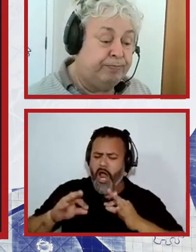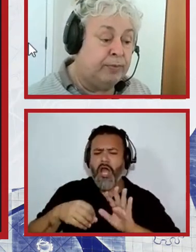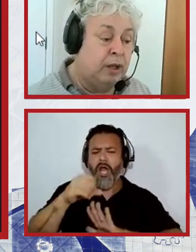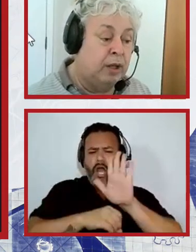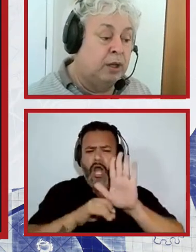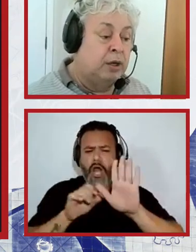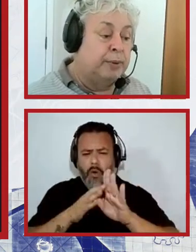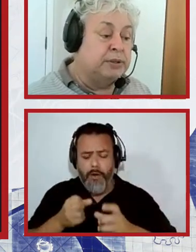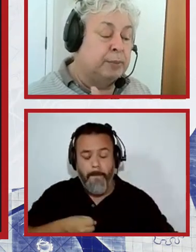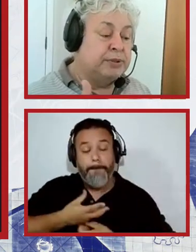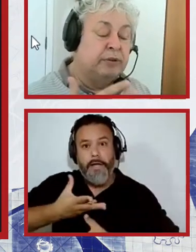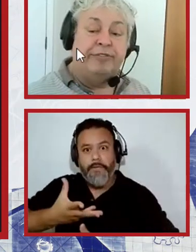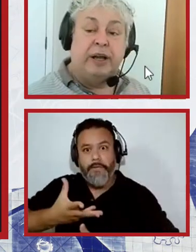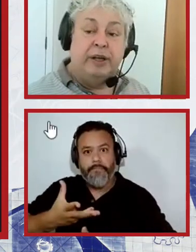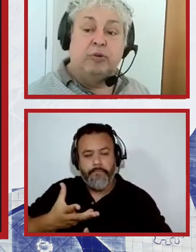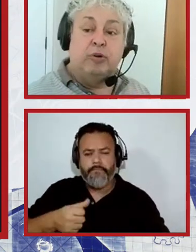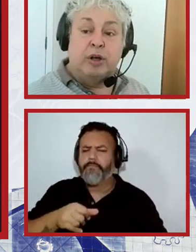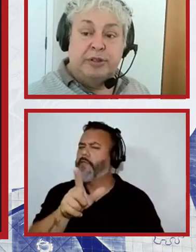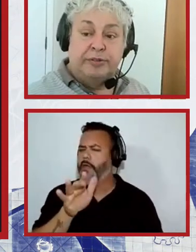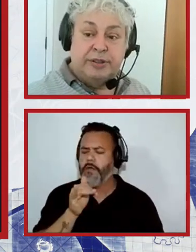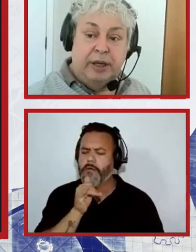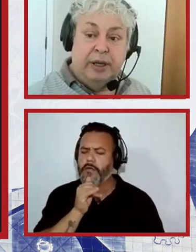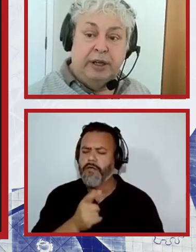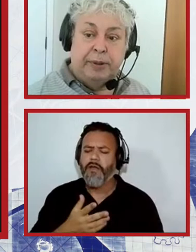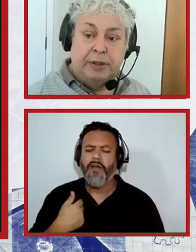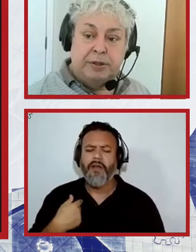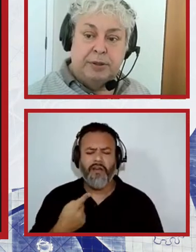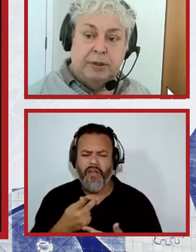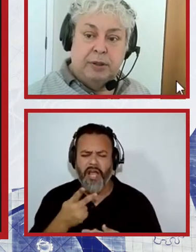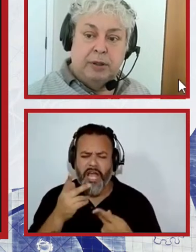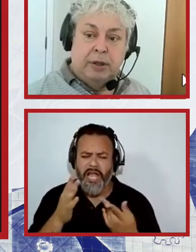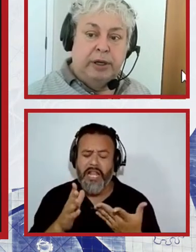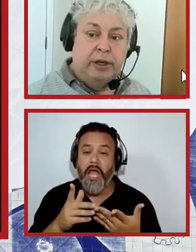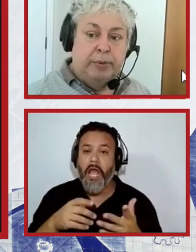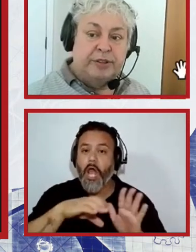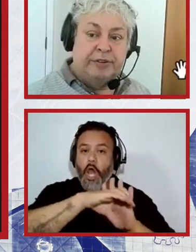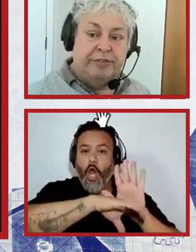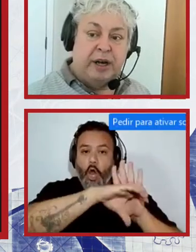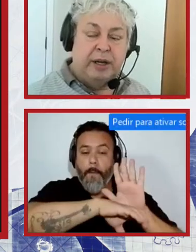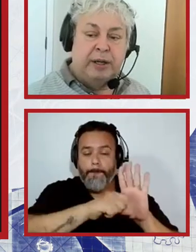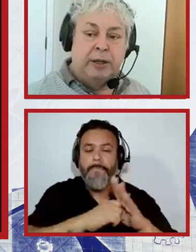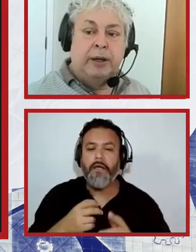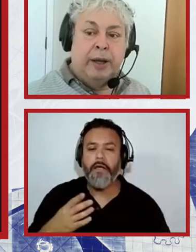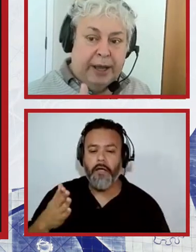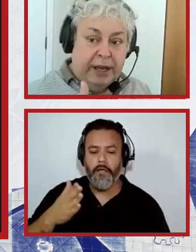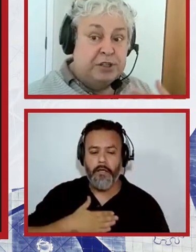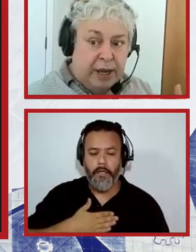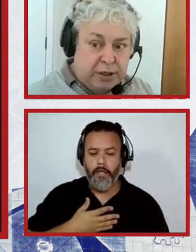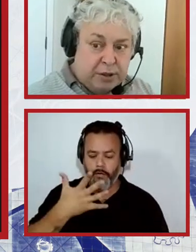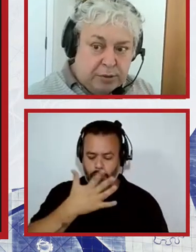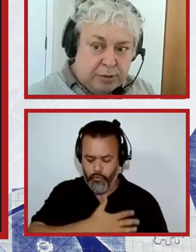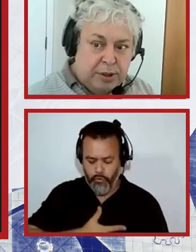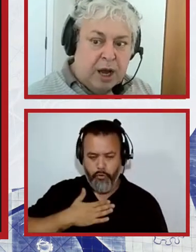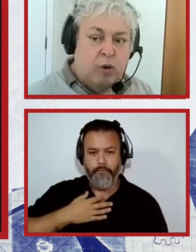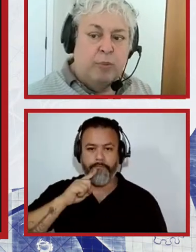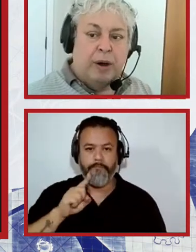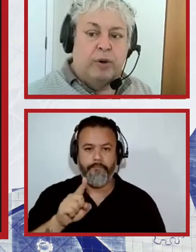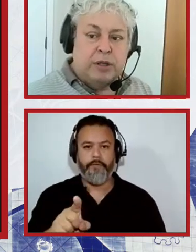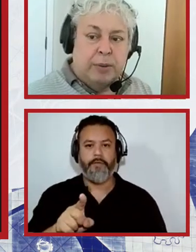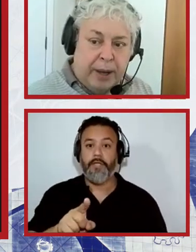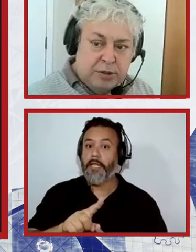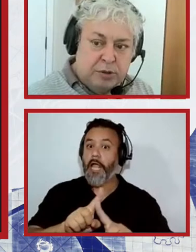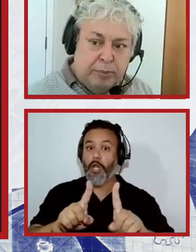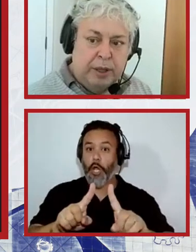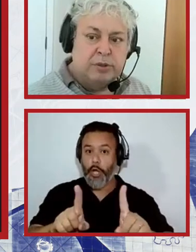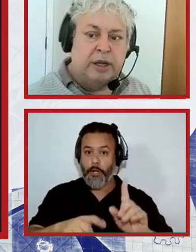das expressões. Por exemplo, você não fala, eu gosto de você em Libras. Em Libras você fala, em gestos,